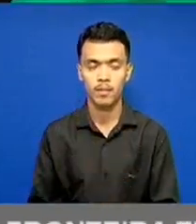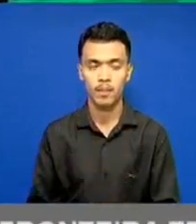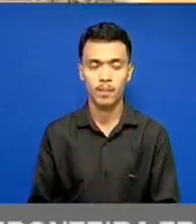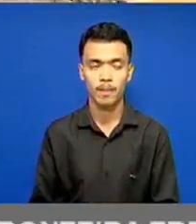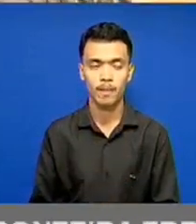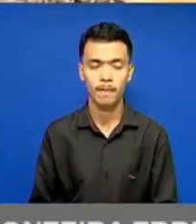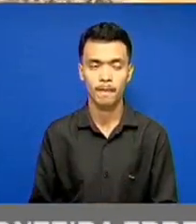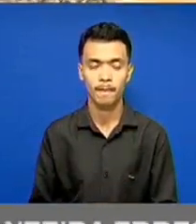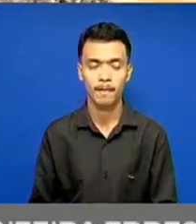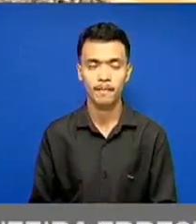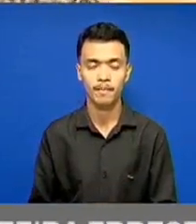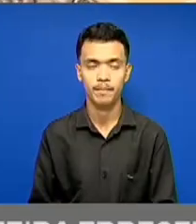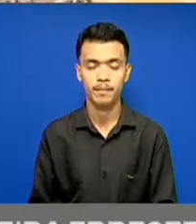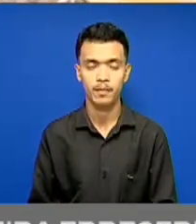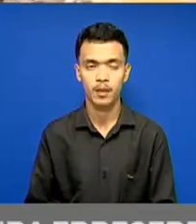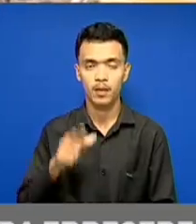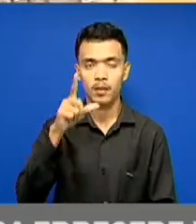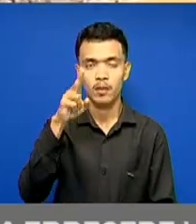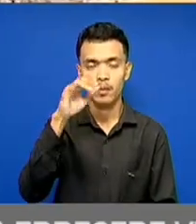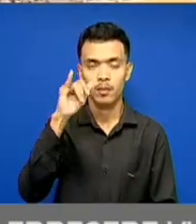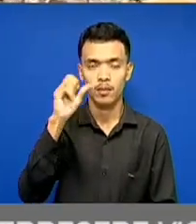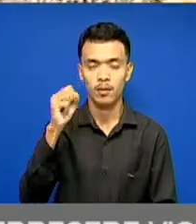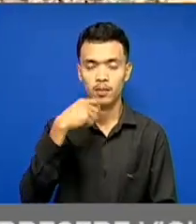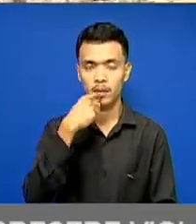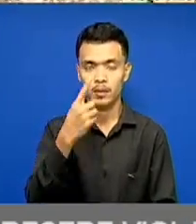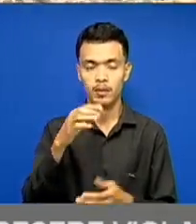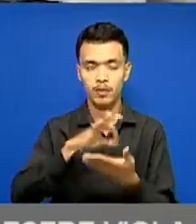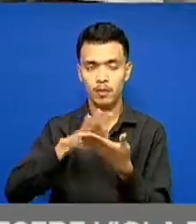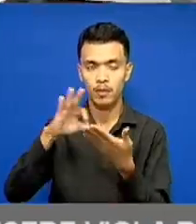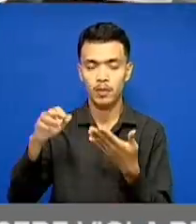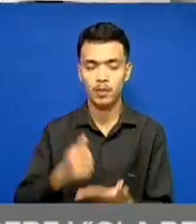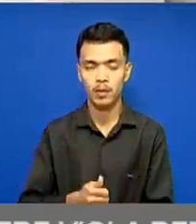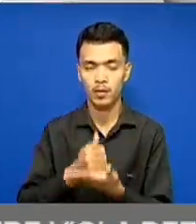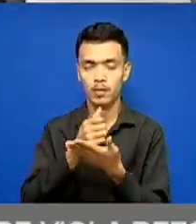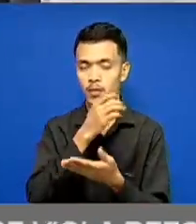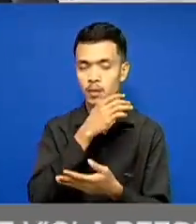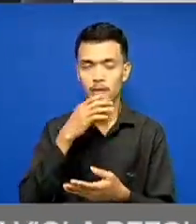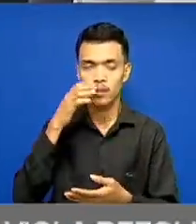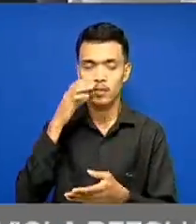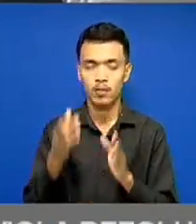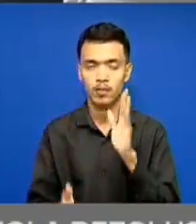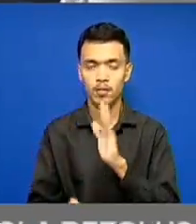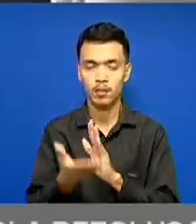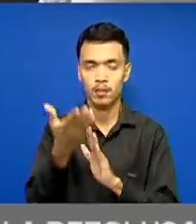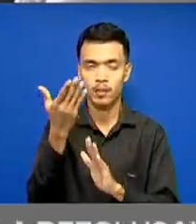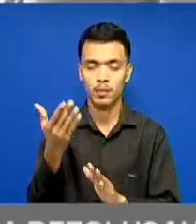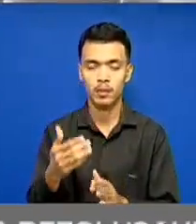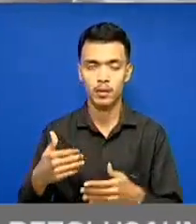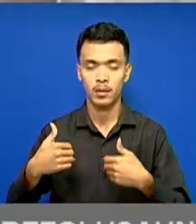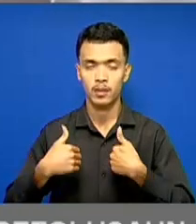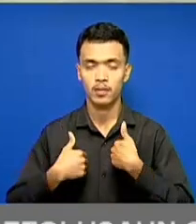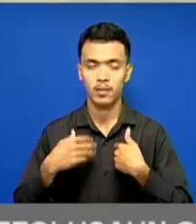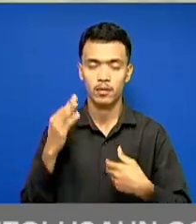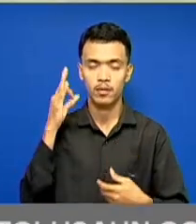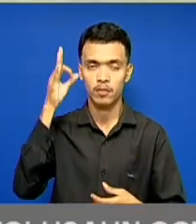agricultura ba comunidade ICOMS Luis Pereira Garante formação ne ajuda agricultor ou de hasa e produção agrícola e